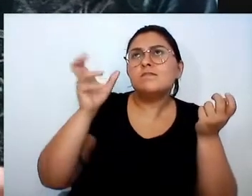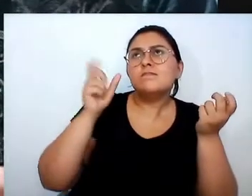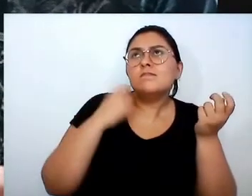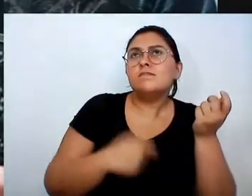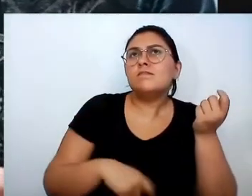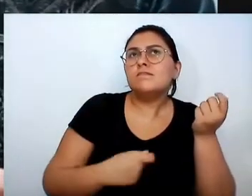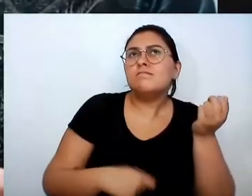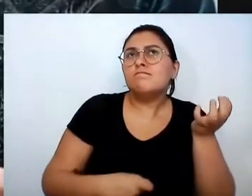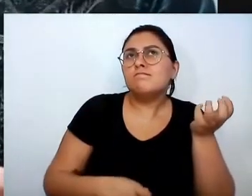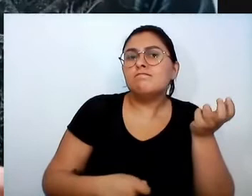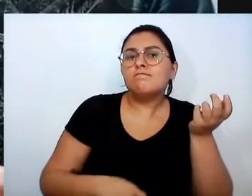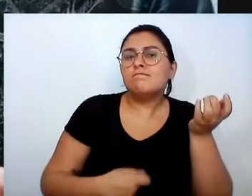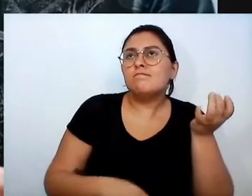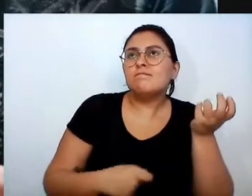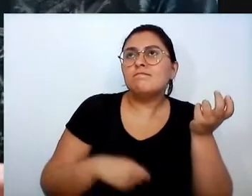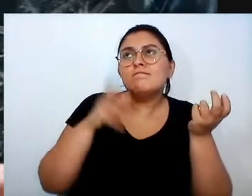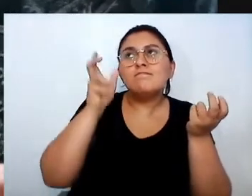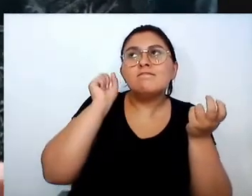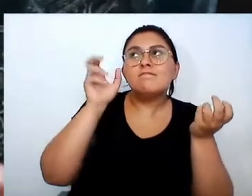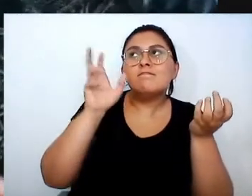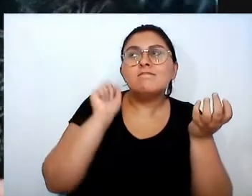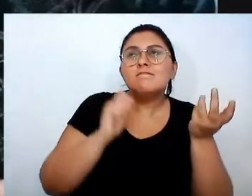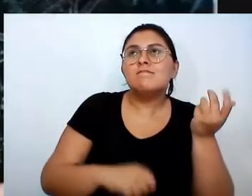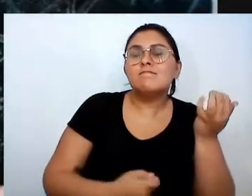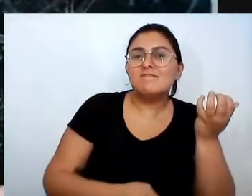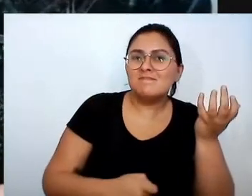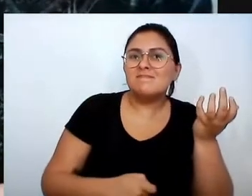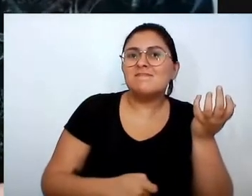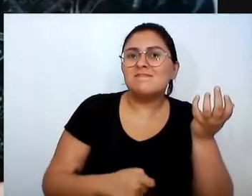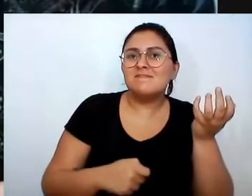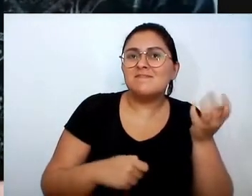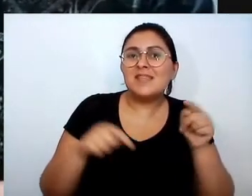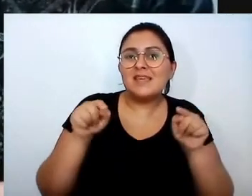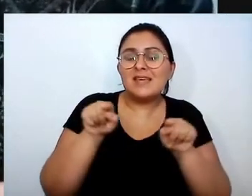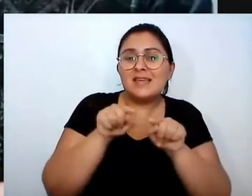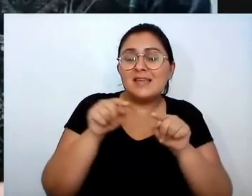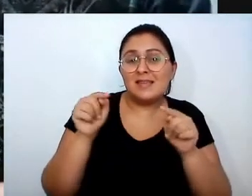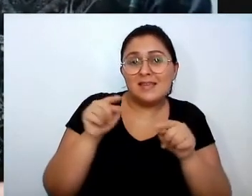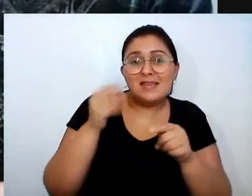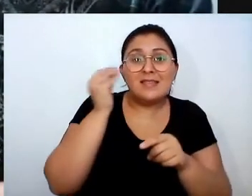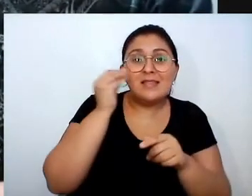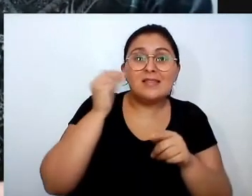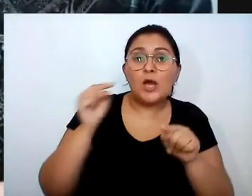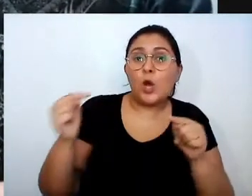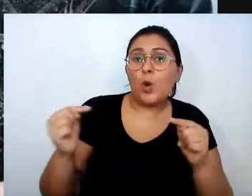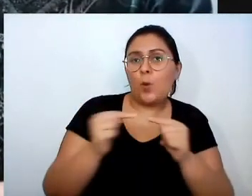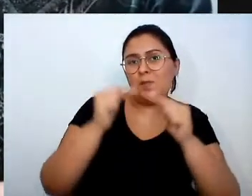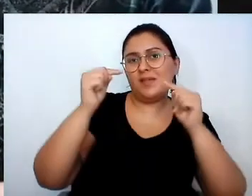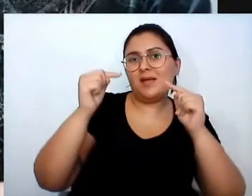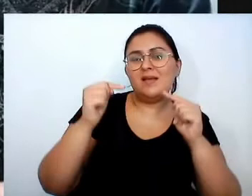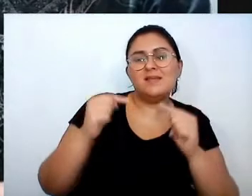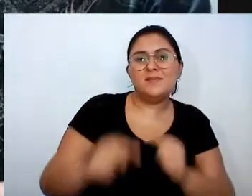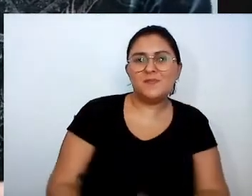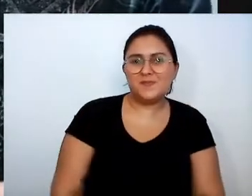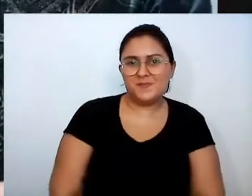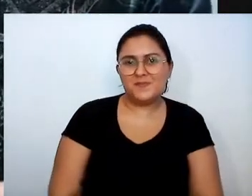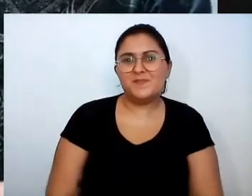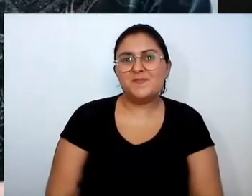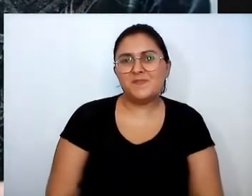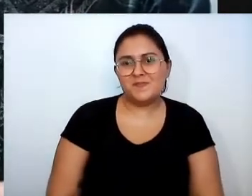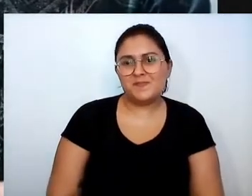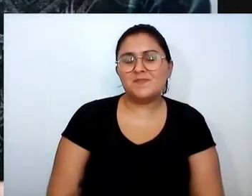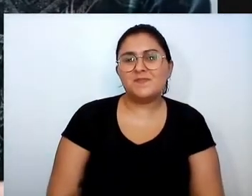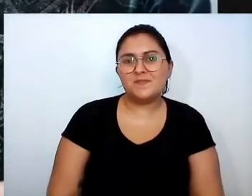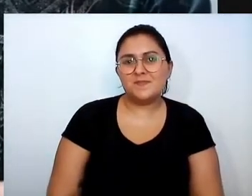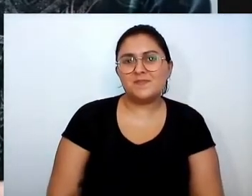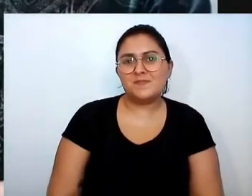aproximar aham, a afinação do violão com as músicas, né? Para sim, poder dar certo o mais próximo